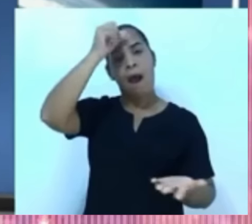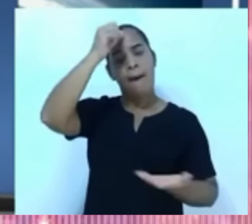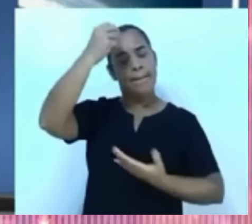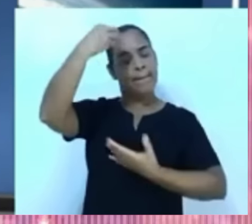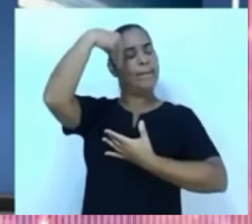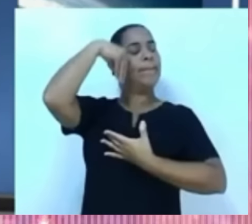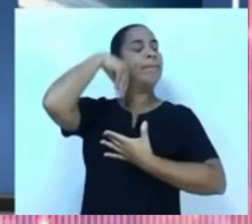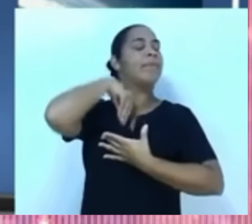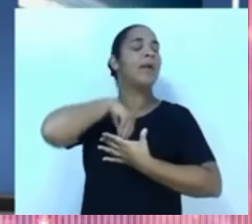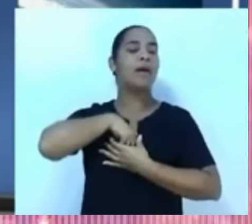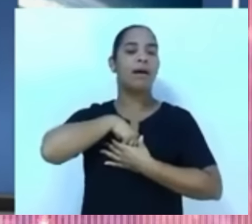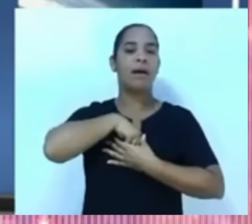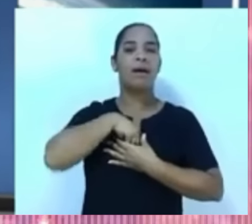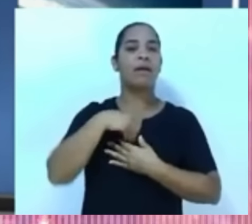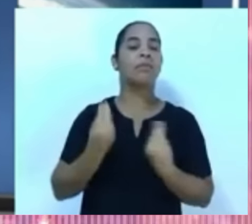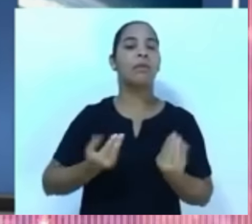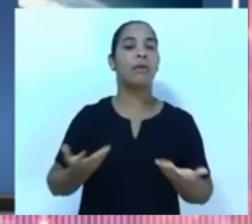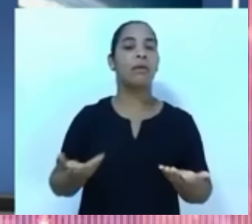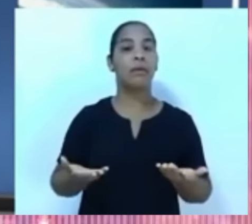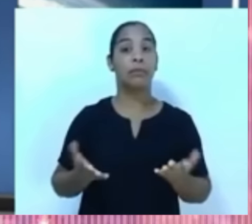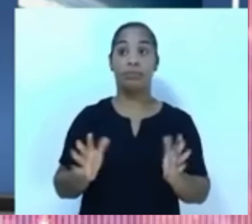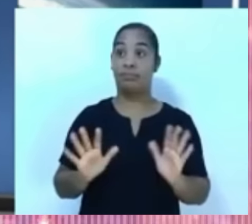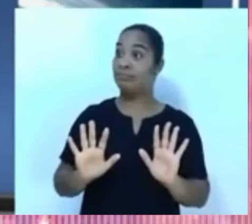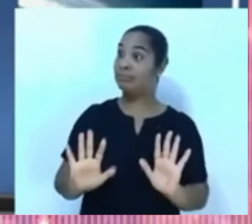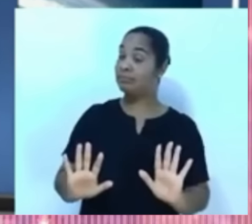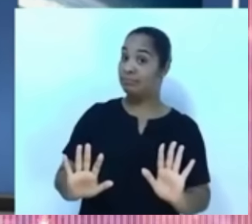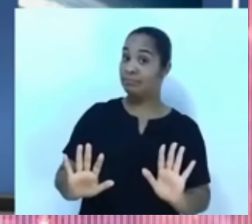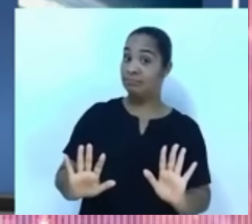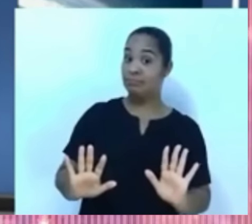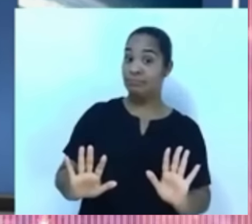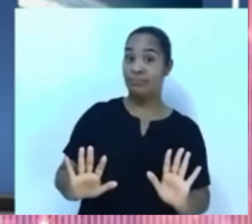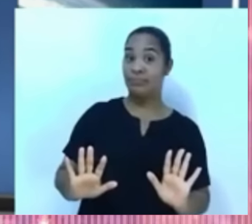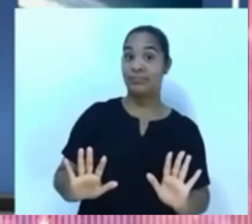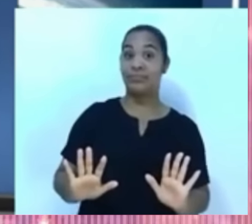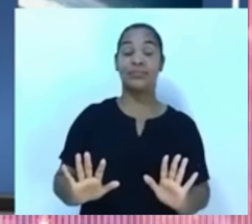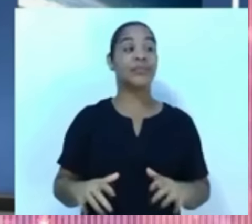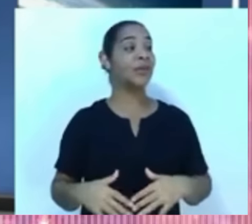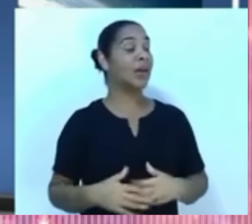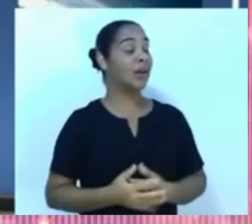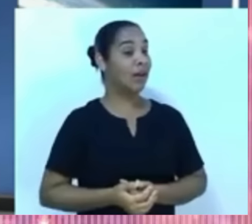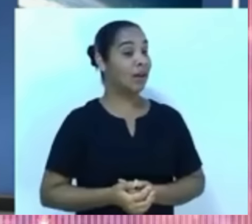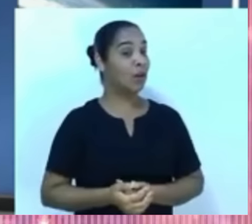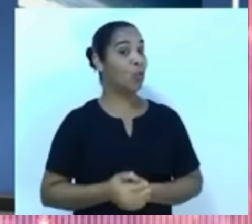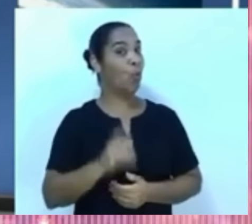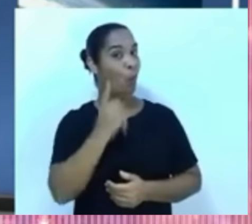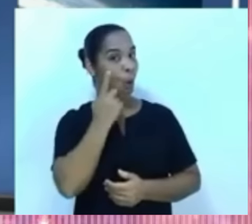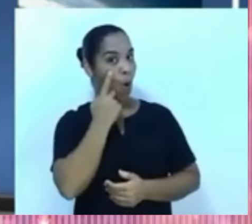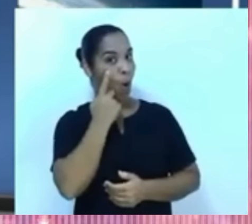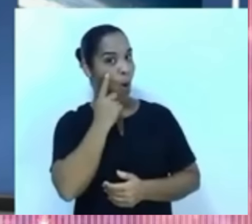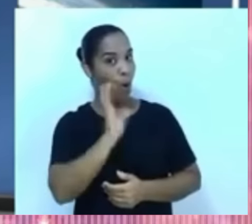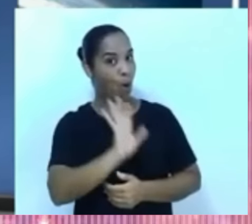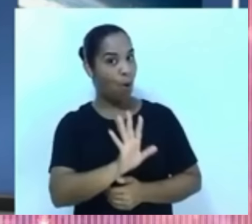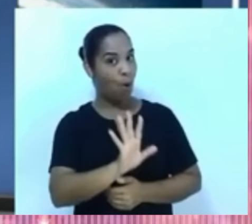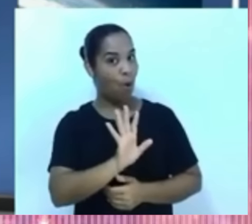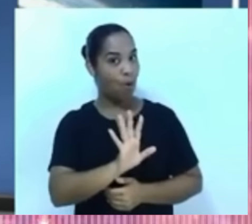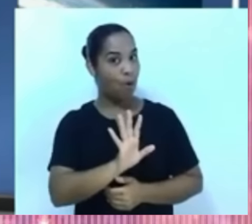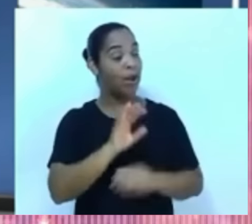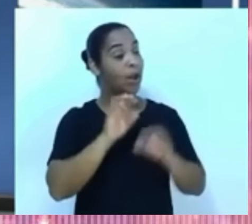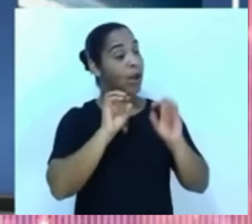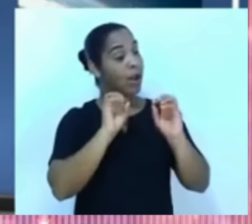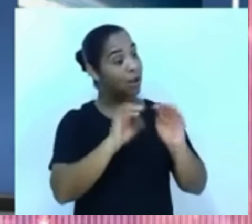universo como indagou o velho o sábio eu já estou te ensinando desde que tu